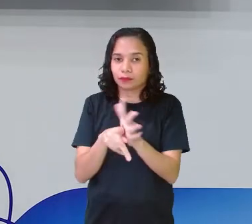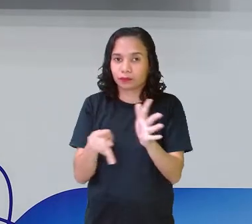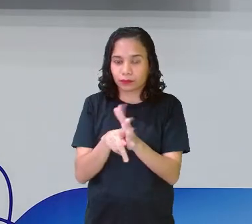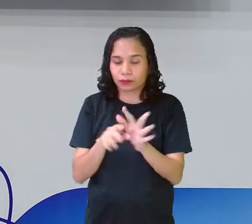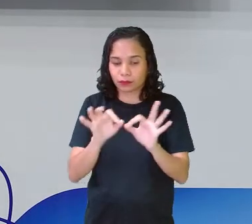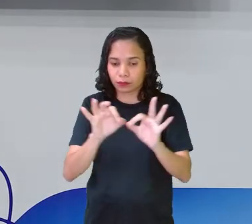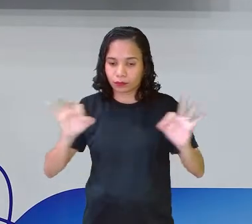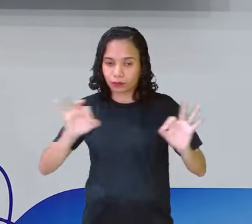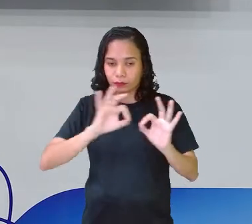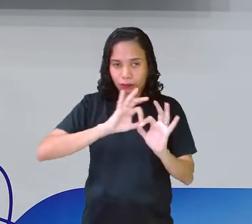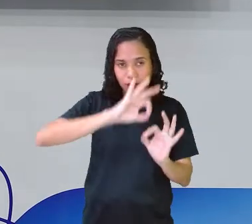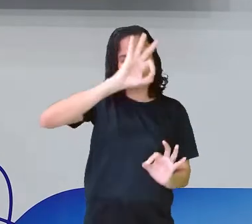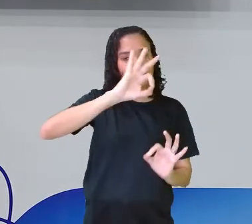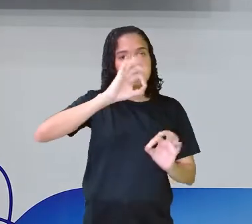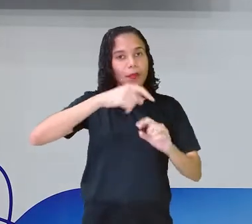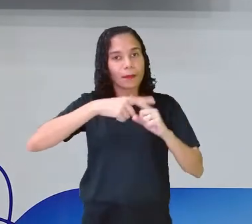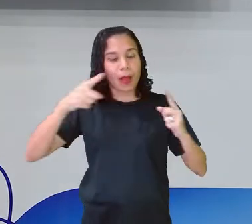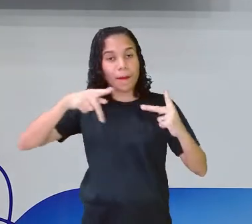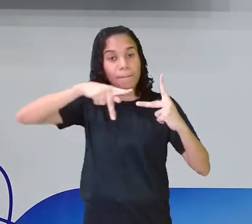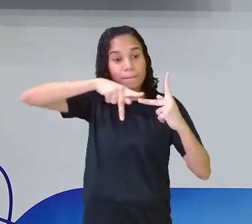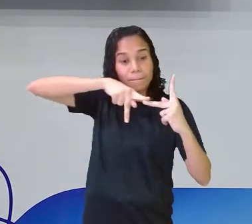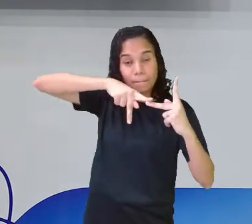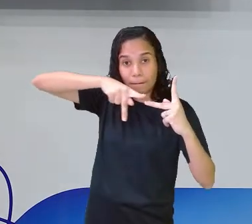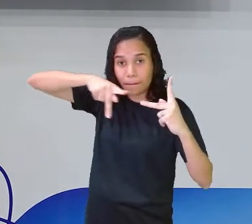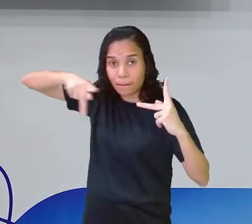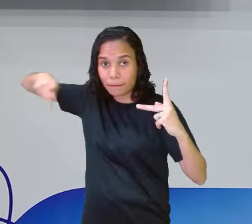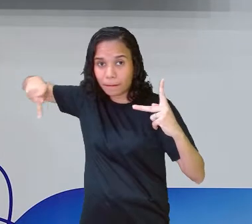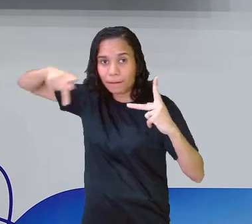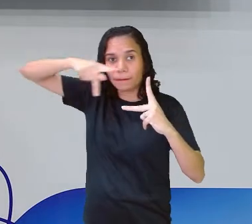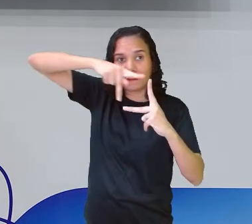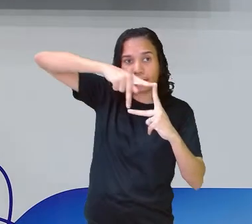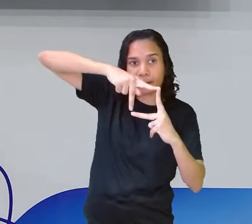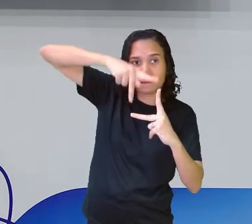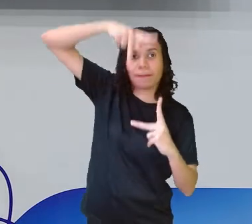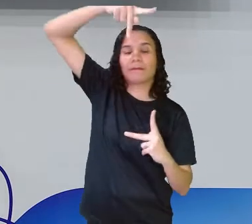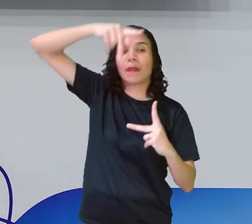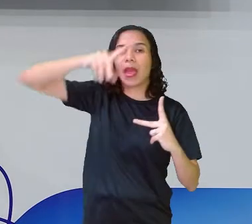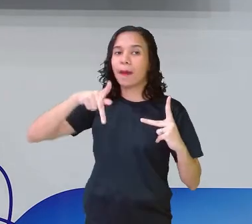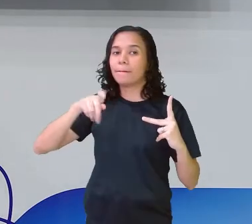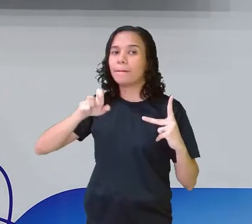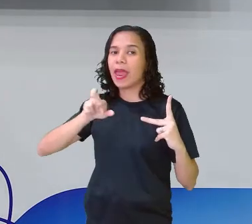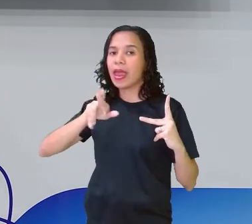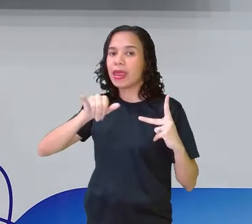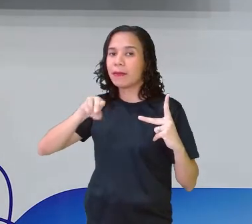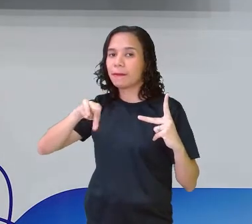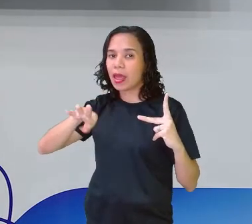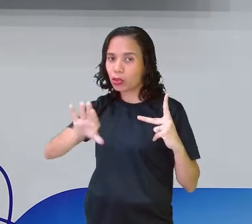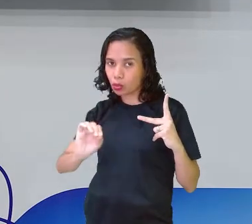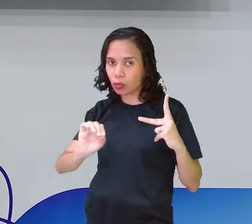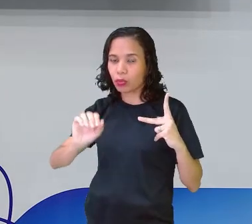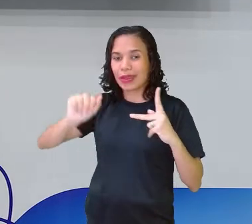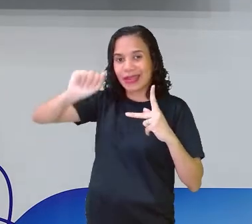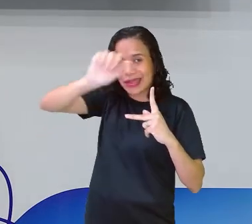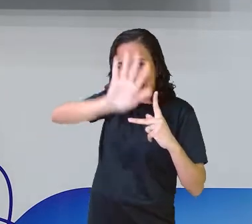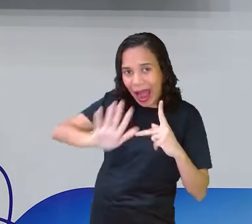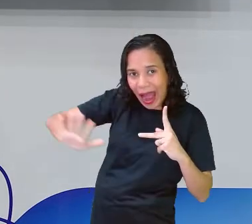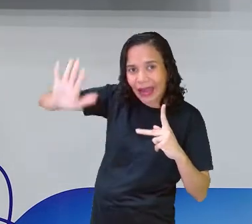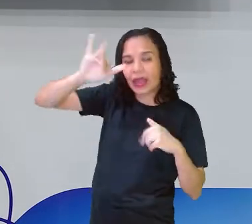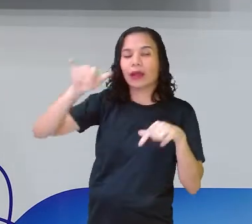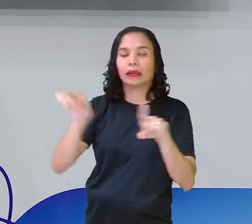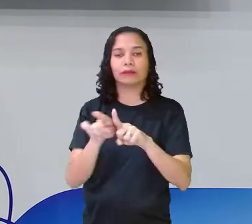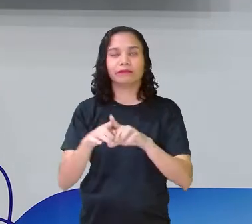de comprimento. Perímetro e área também fazem parte das medidas de comprimento. Qual